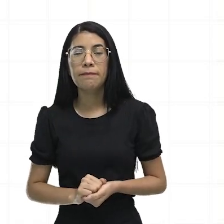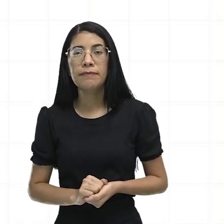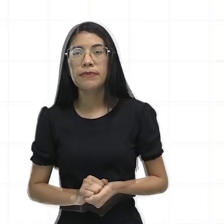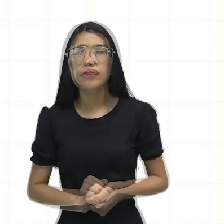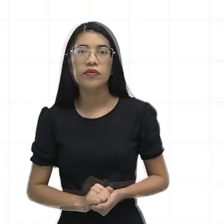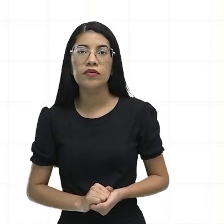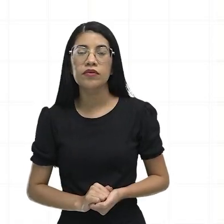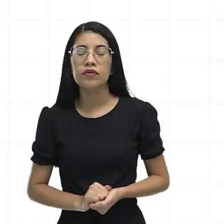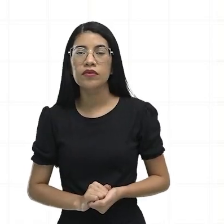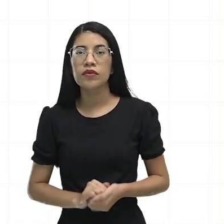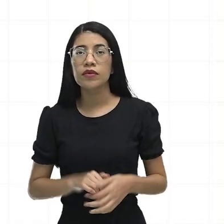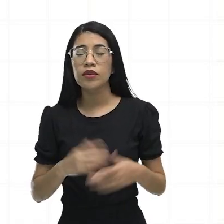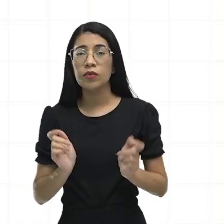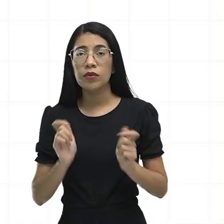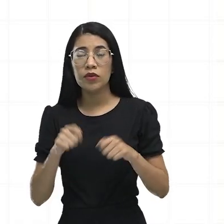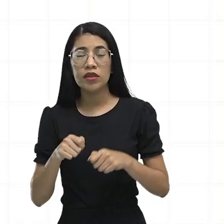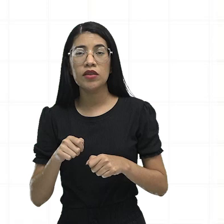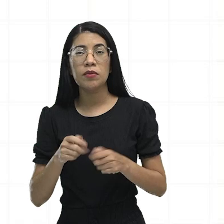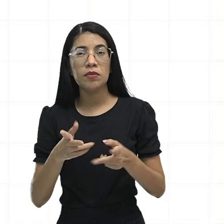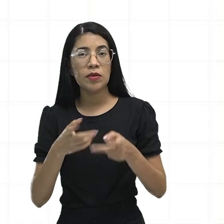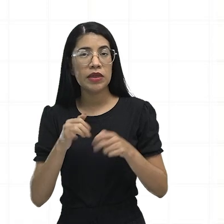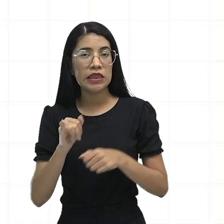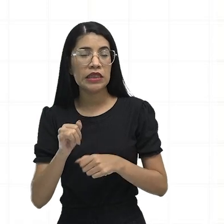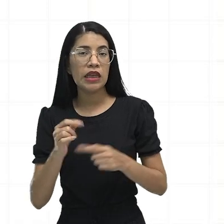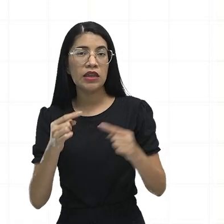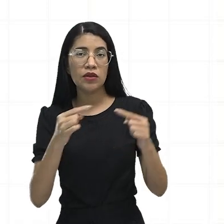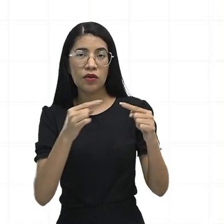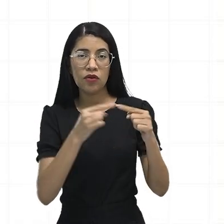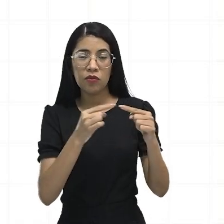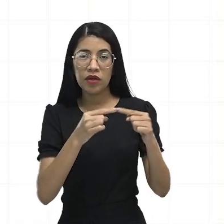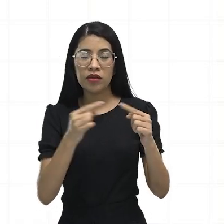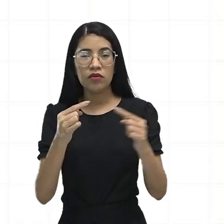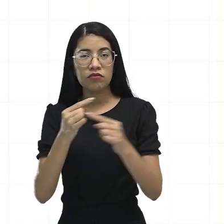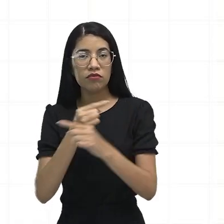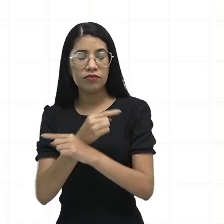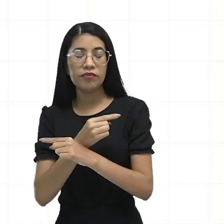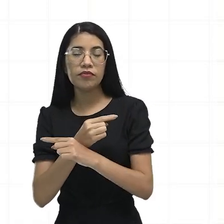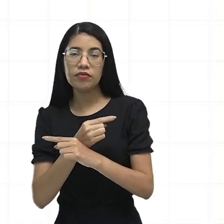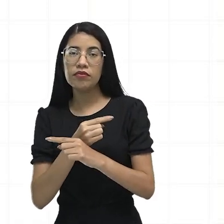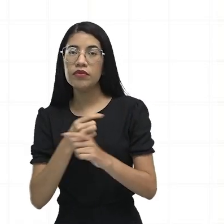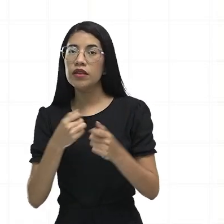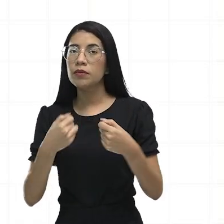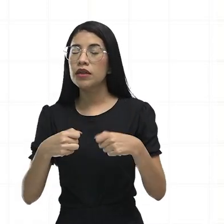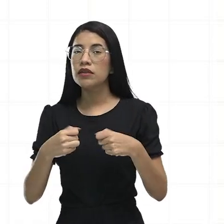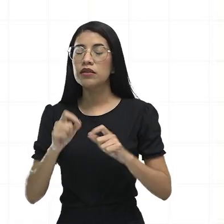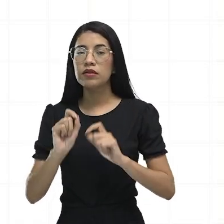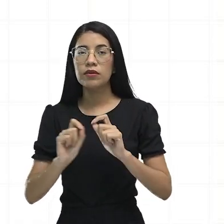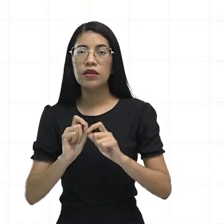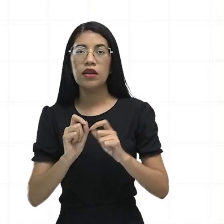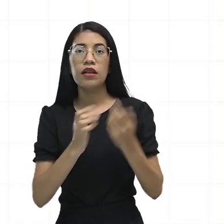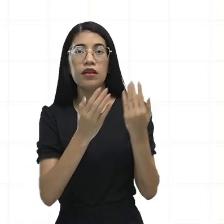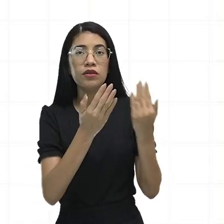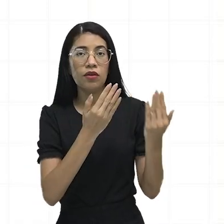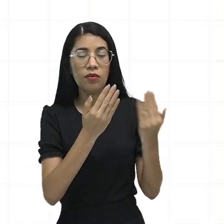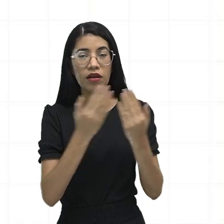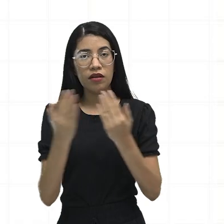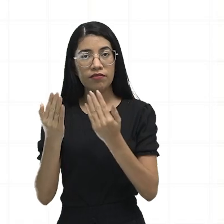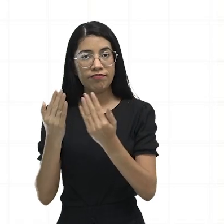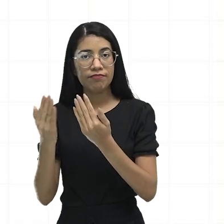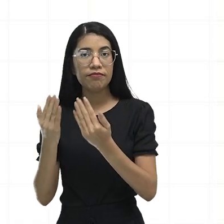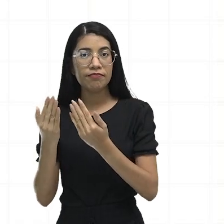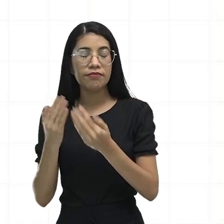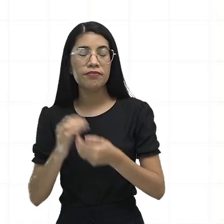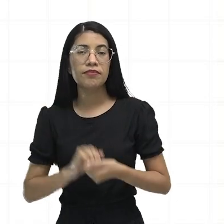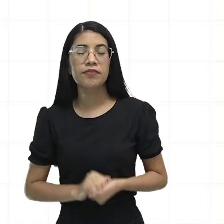para a gente identificar se as grandezas são direta ou inversamente proporcionais, né, a gente tem que comparar essas